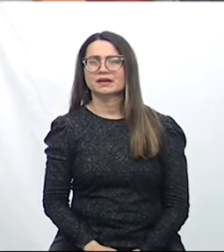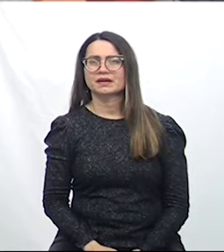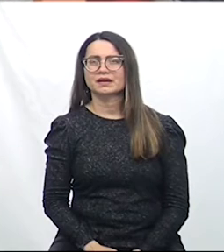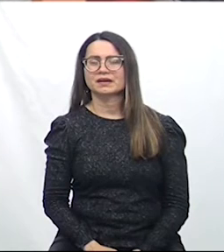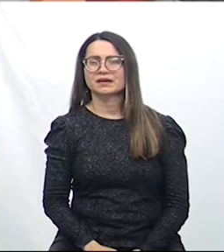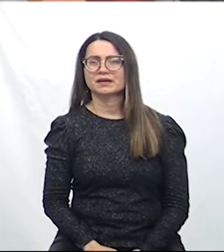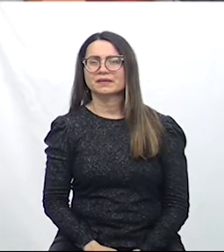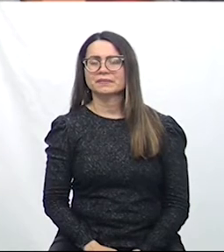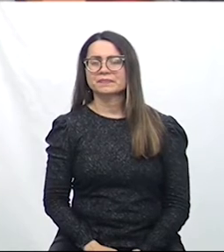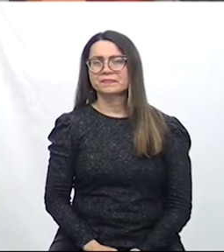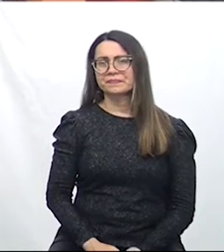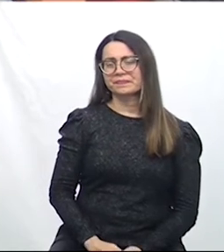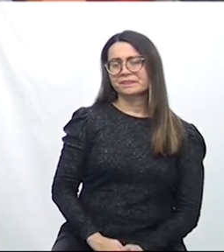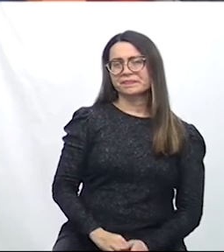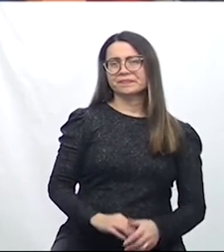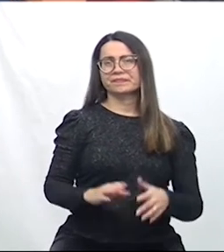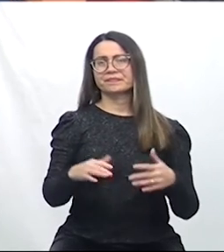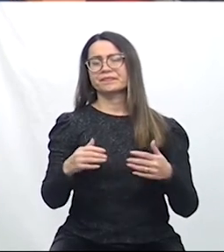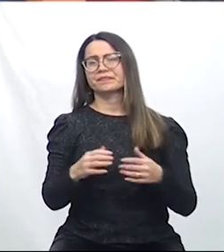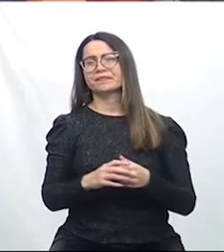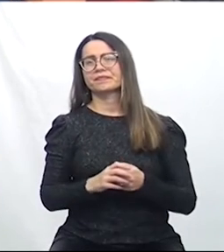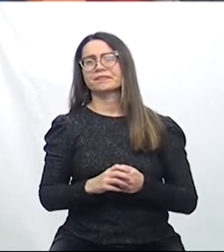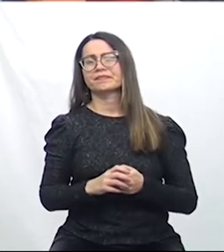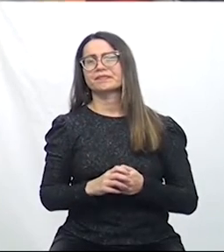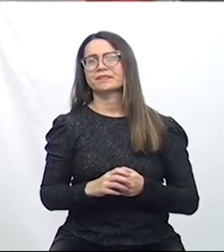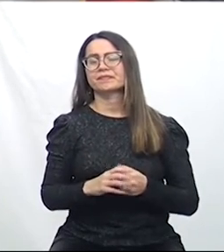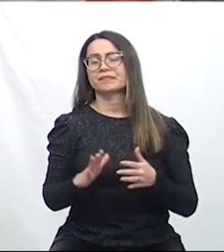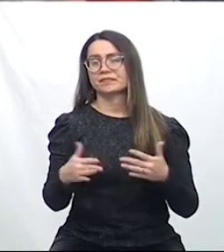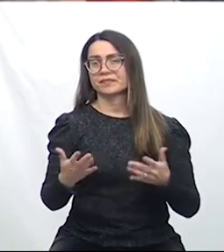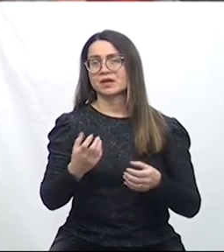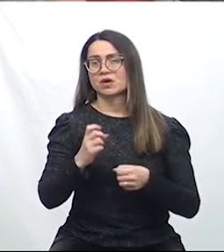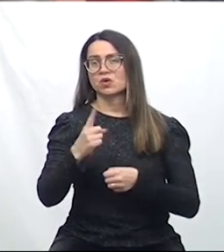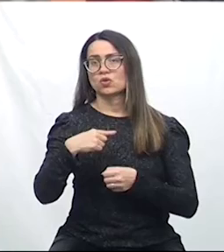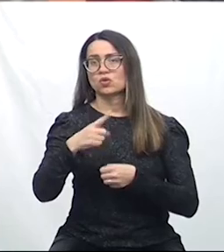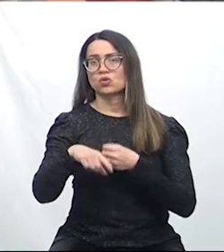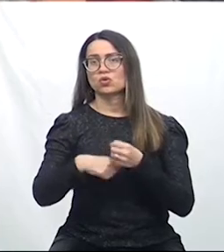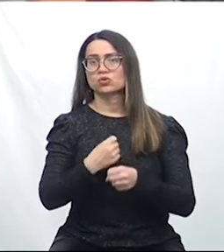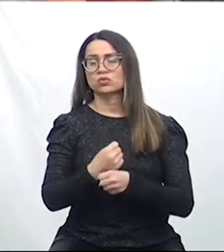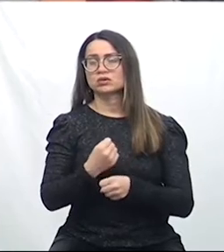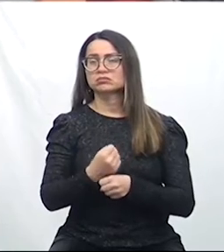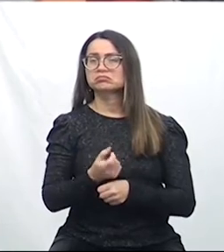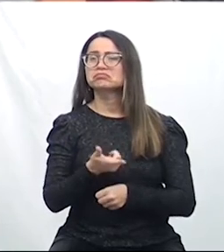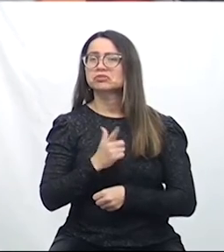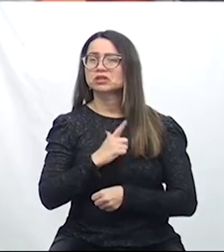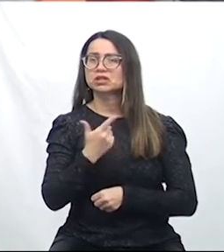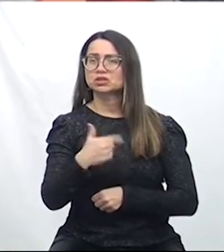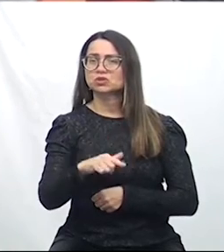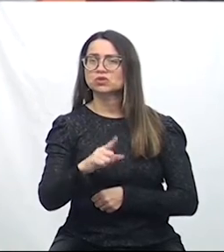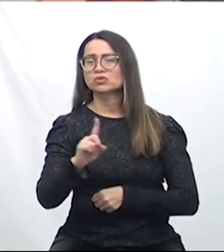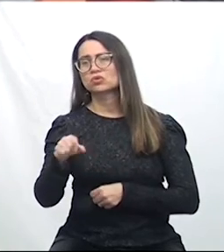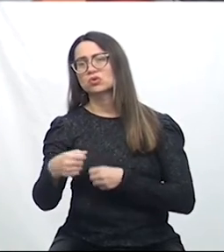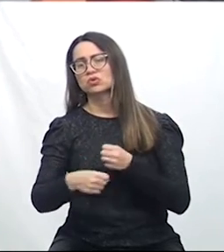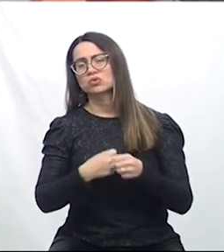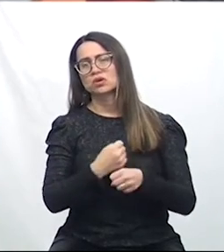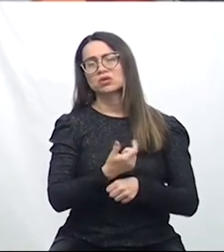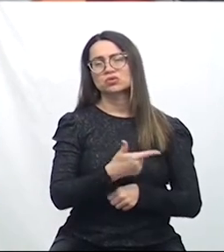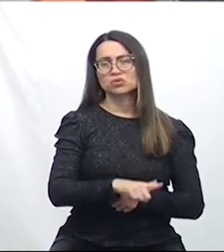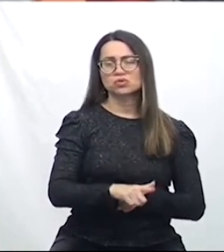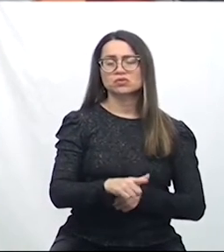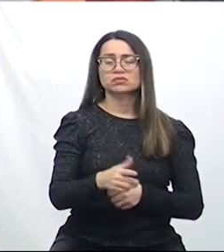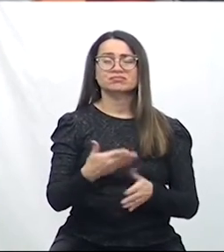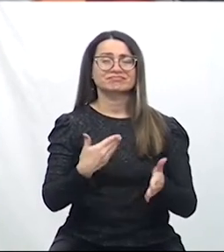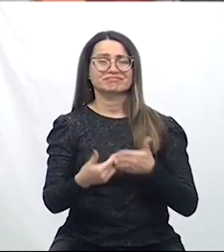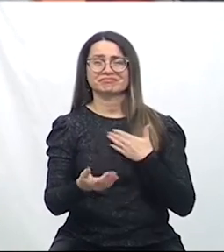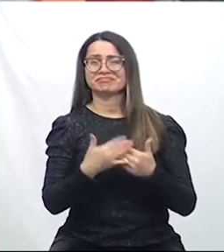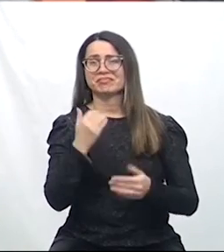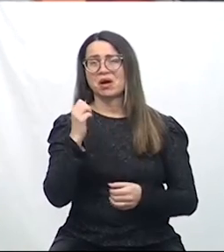de, sei lá, uma desembargadora. O ano que vem vai ter de novo. No outro ano vai ter de novo, independente do